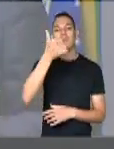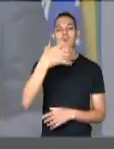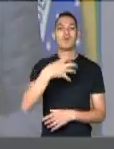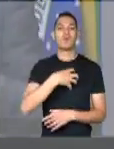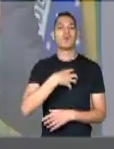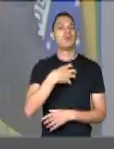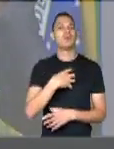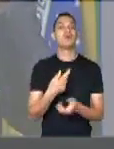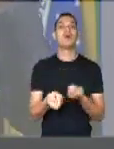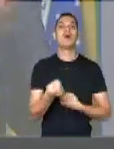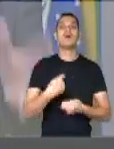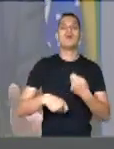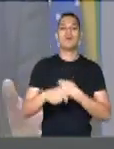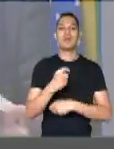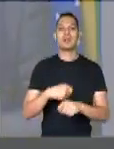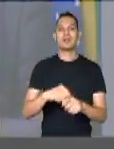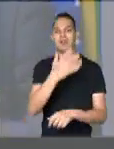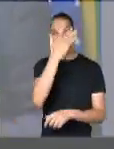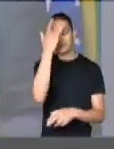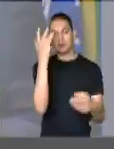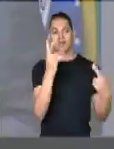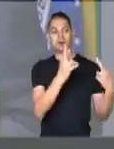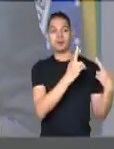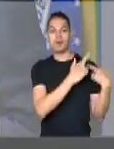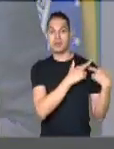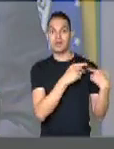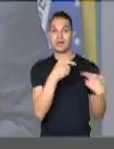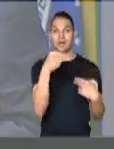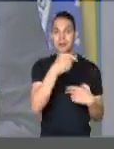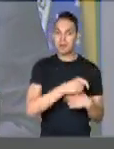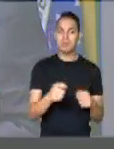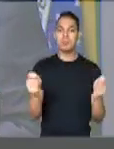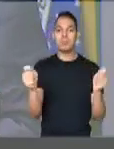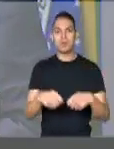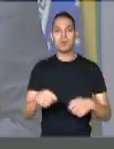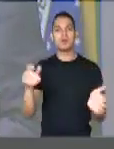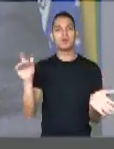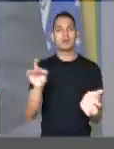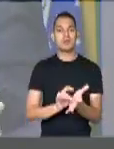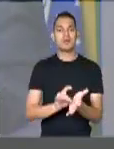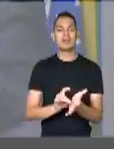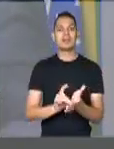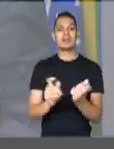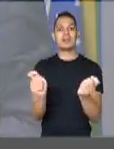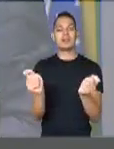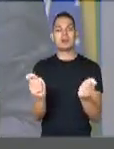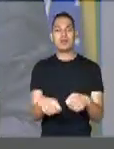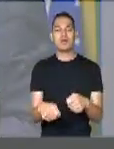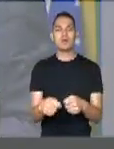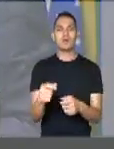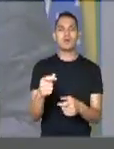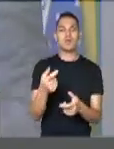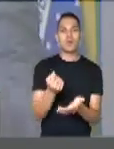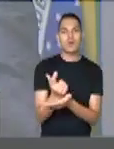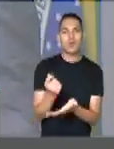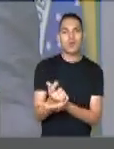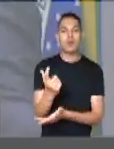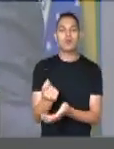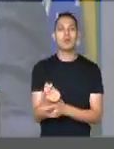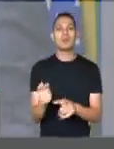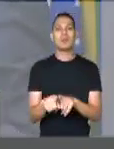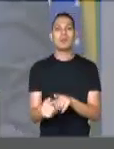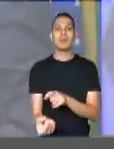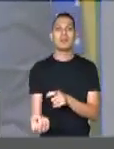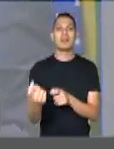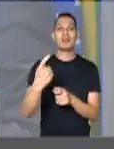financeira para que aqueles que estão na ponta possam realmente ter mais capacidade de consumo, recuperar